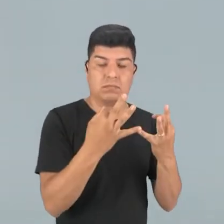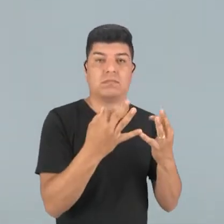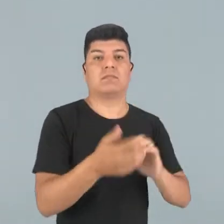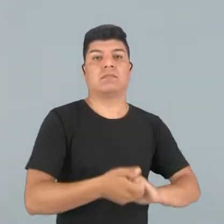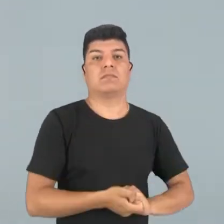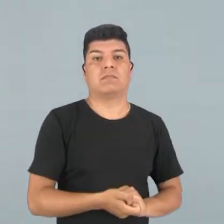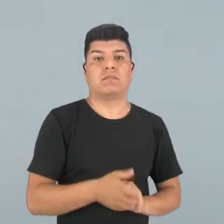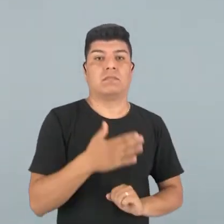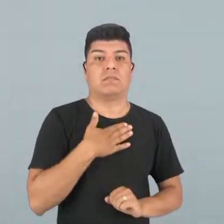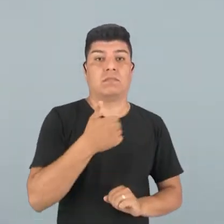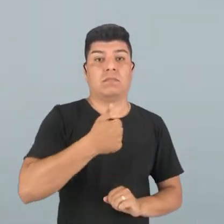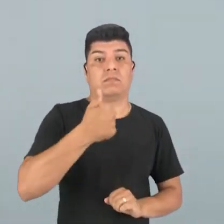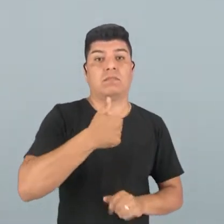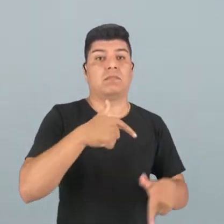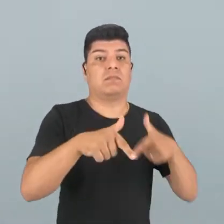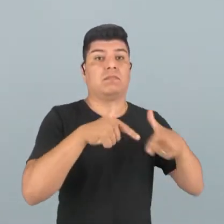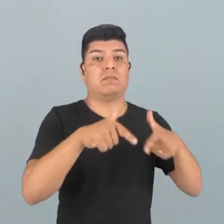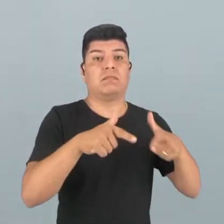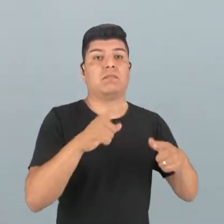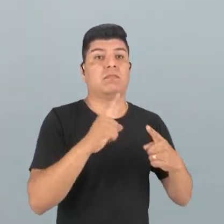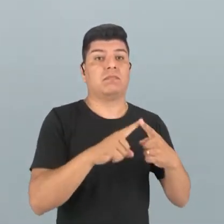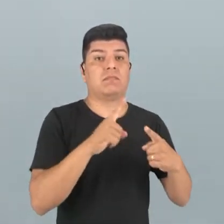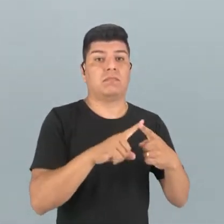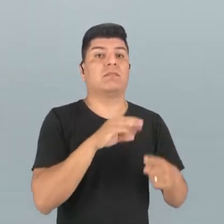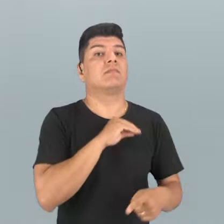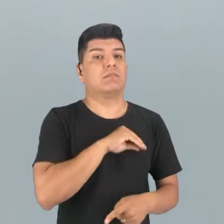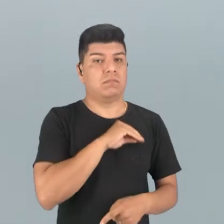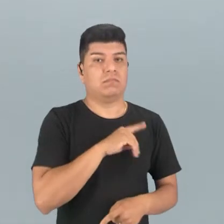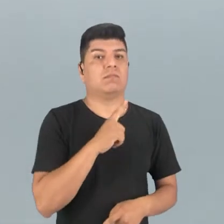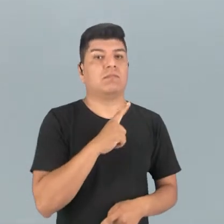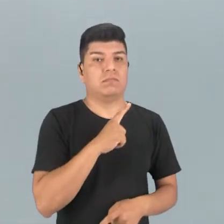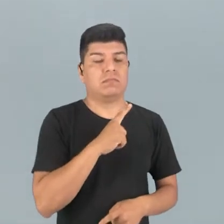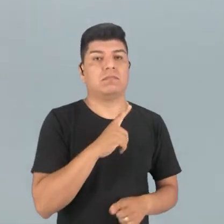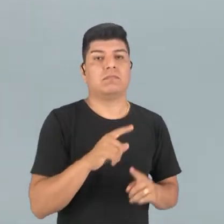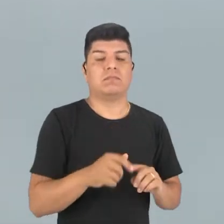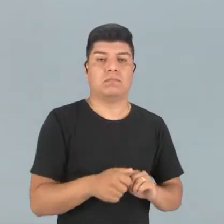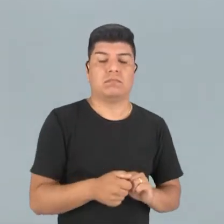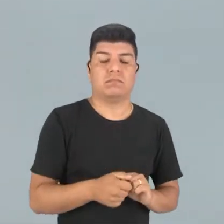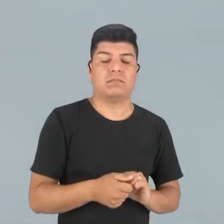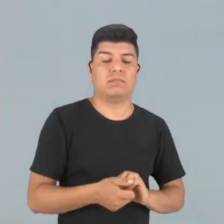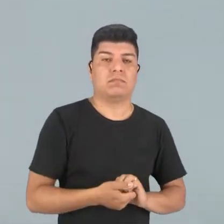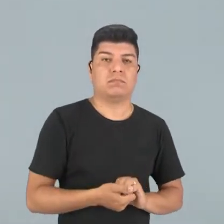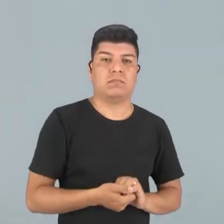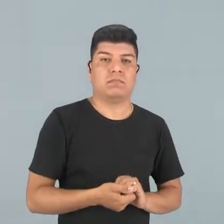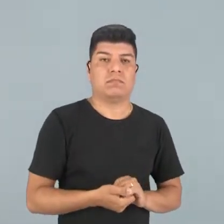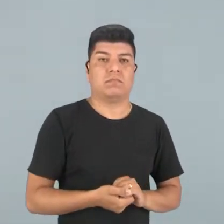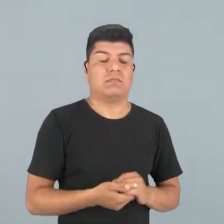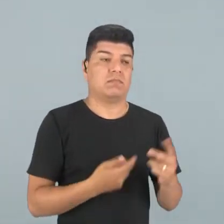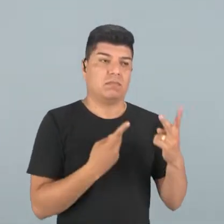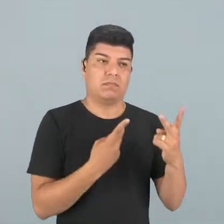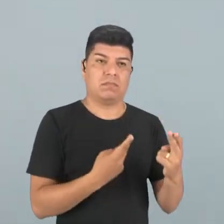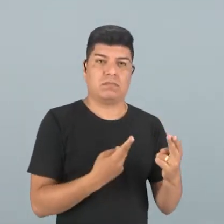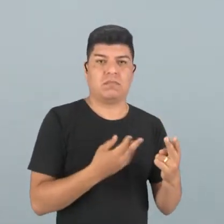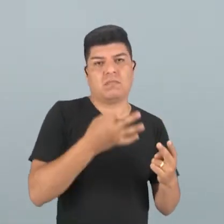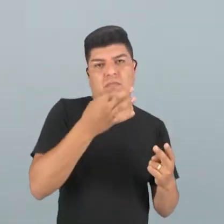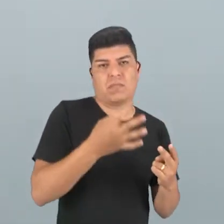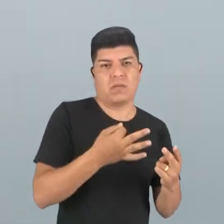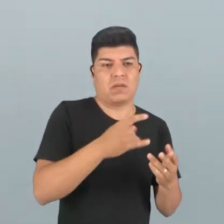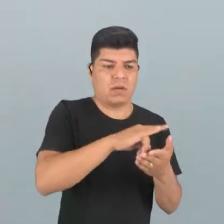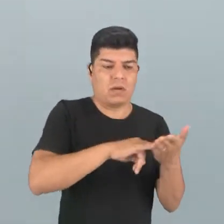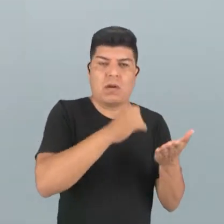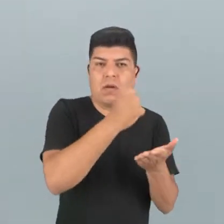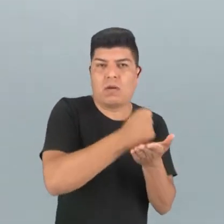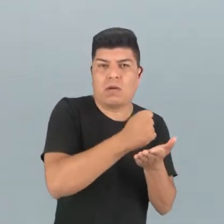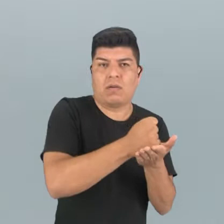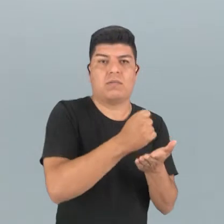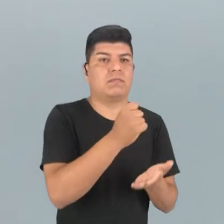meu primeiro emprego porque foi remunerado, né? Não assim exatamente com certinho com a carteira